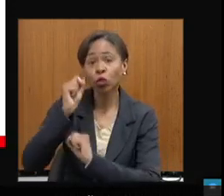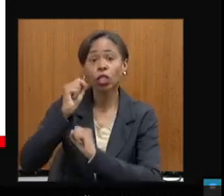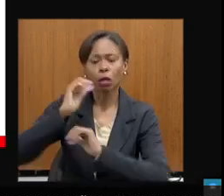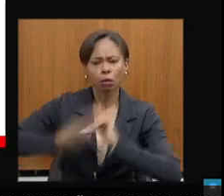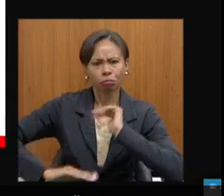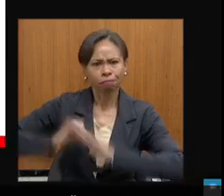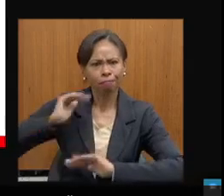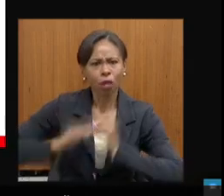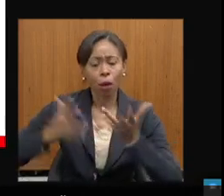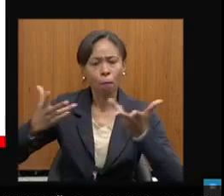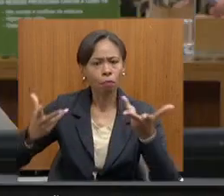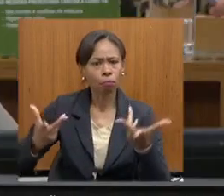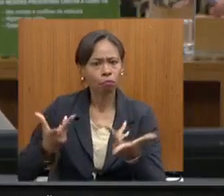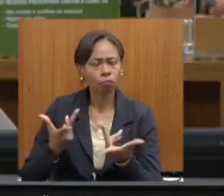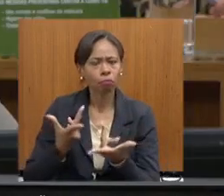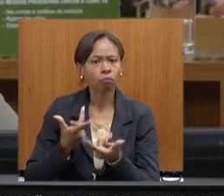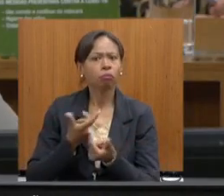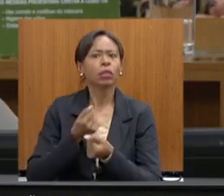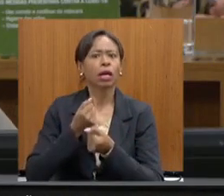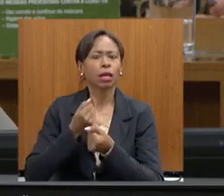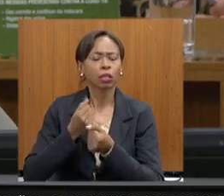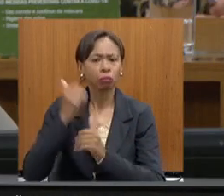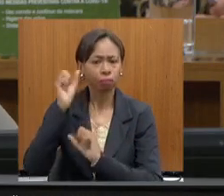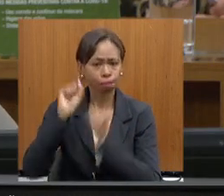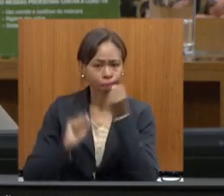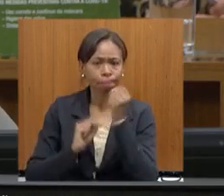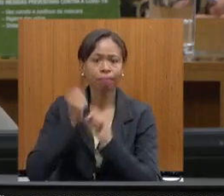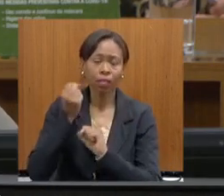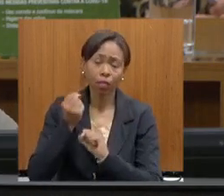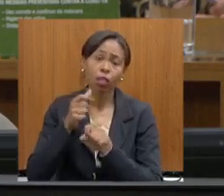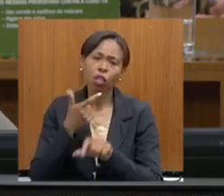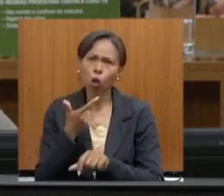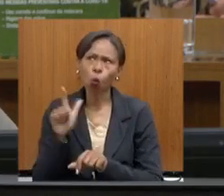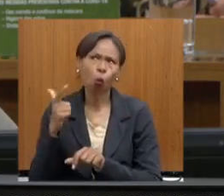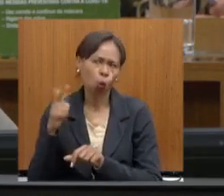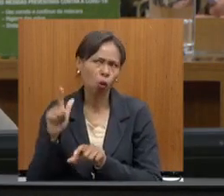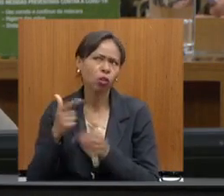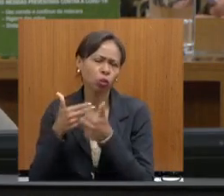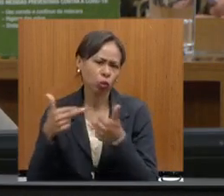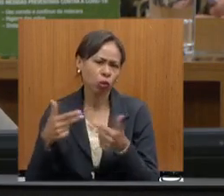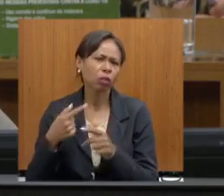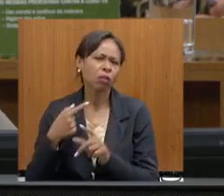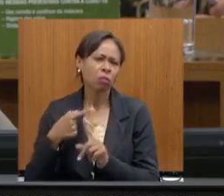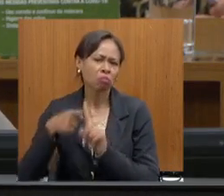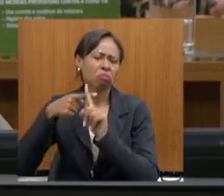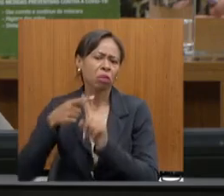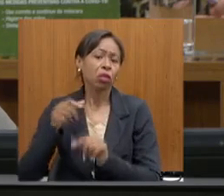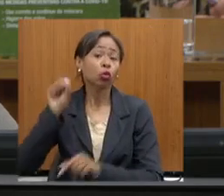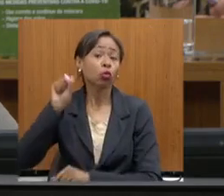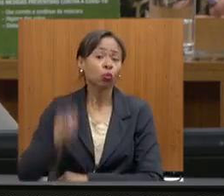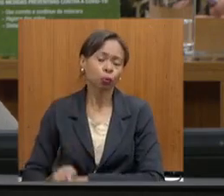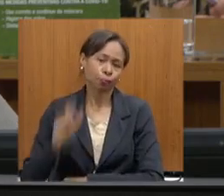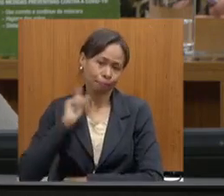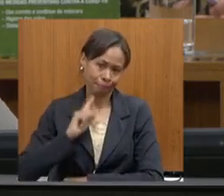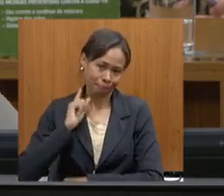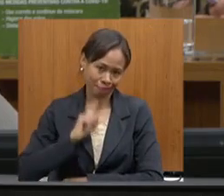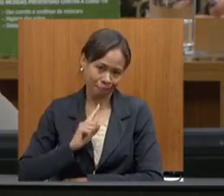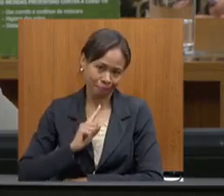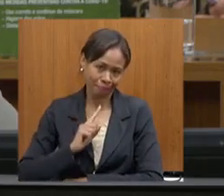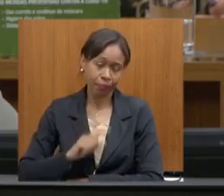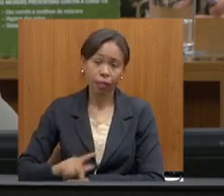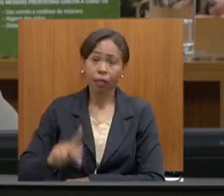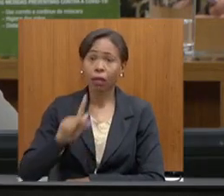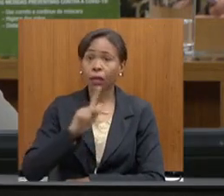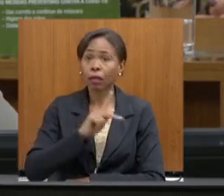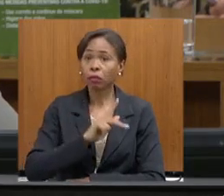alta qualidade intensiva de alta qualidade dentre outros outras benesses aí para o nosso sul de Minas com a